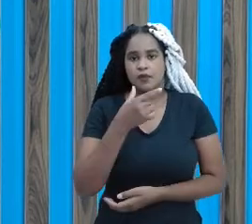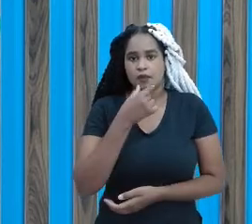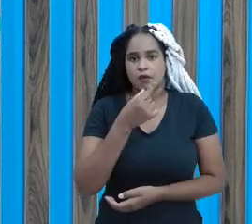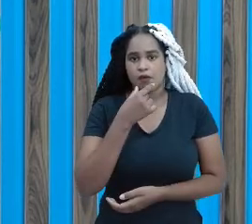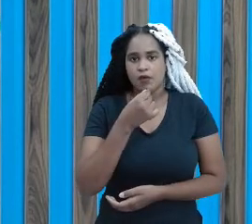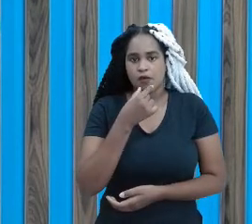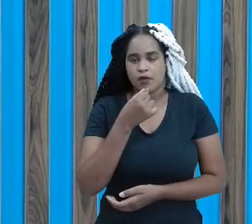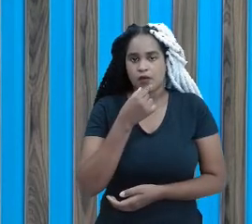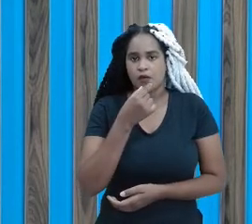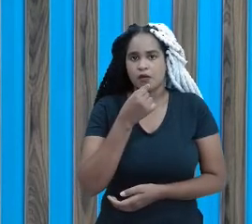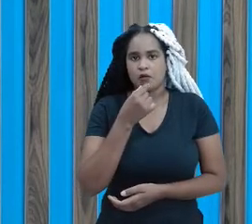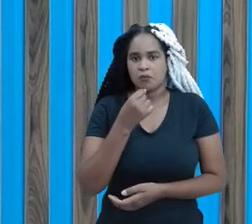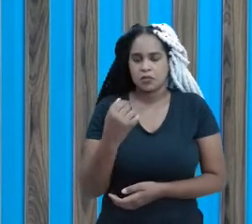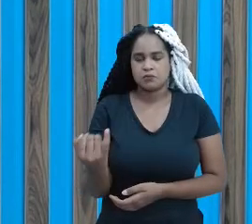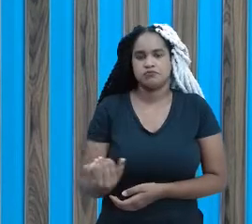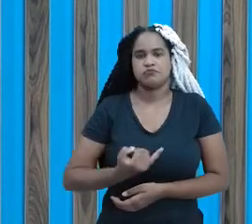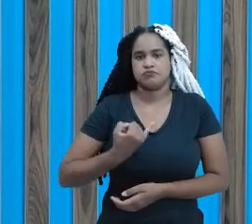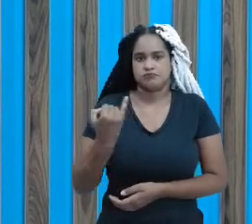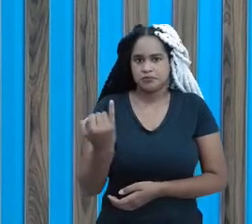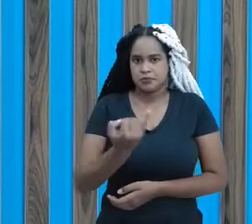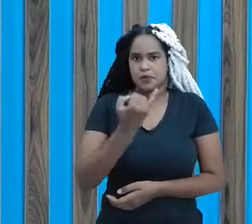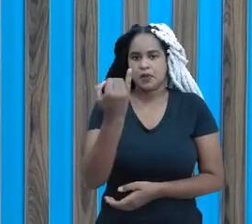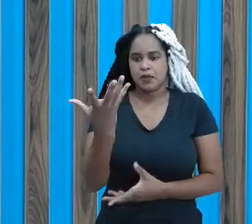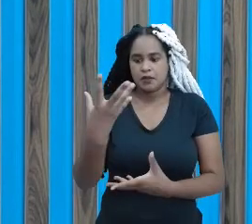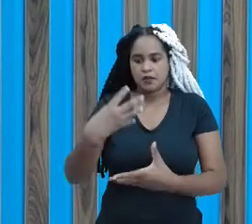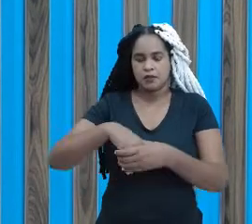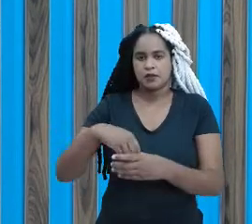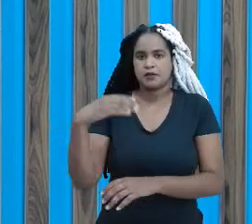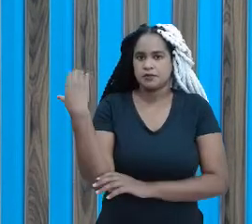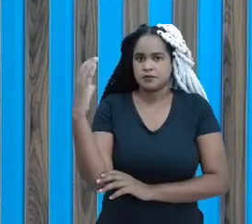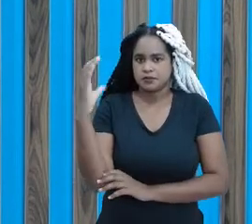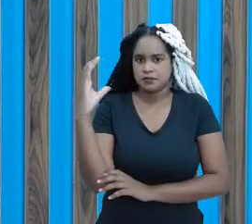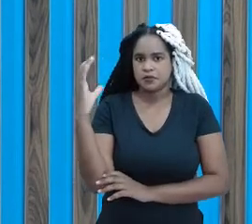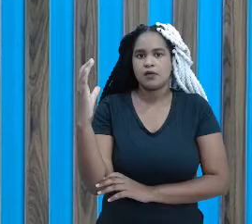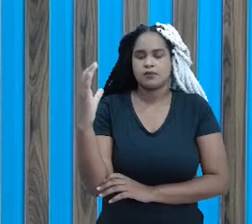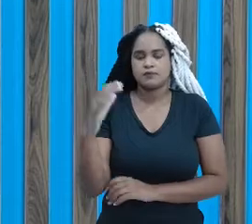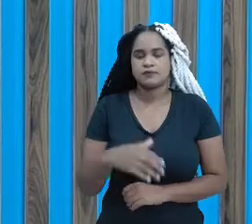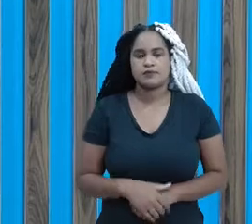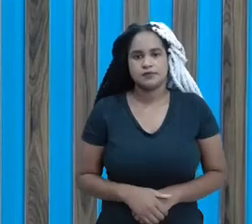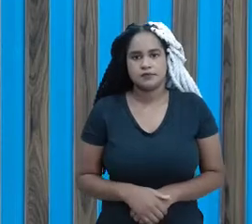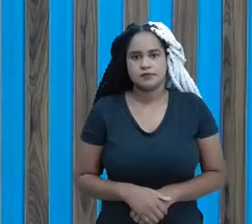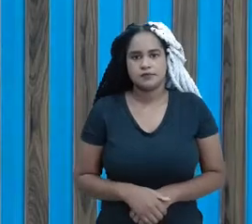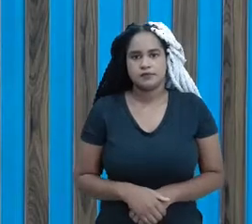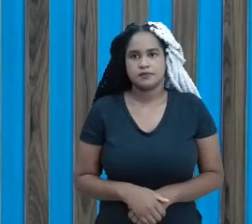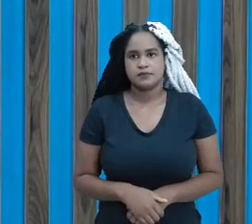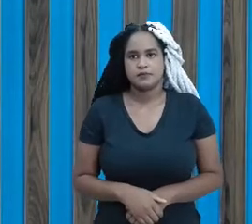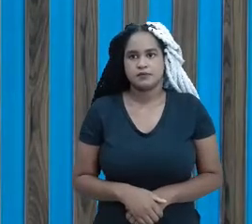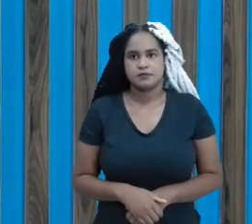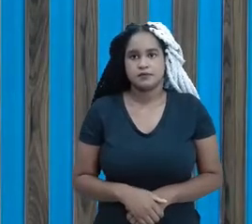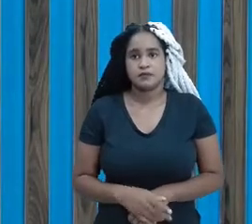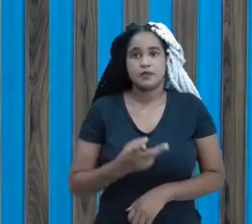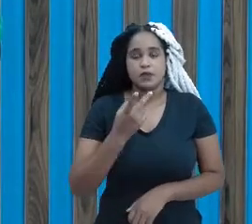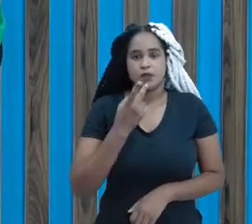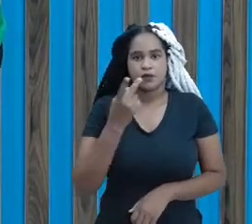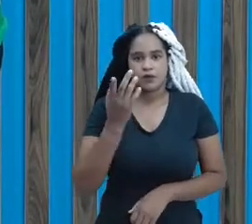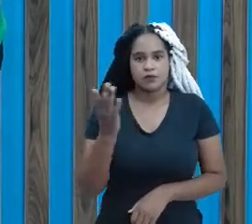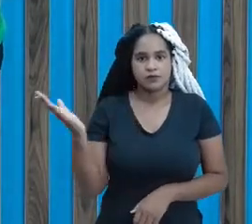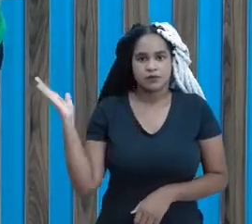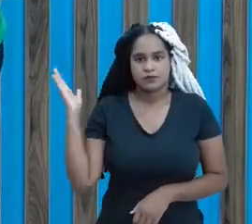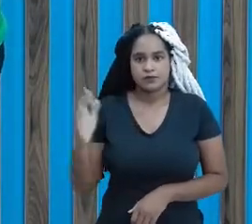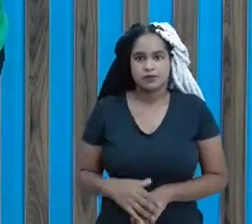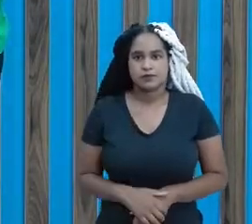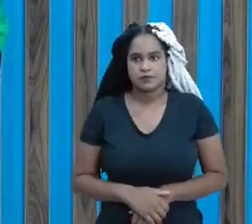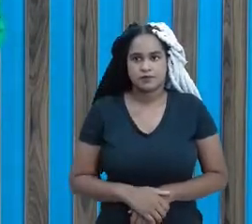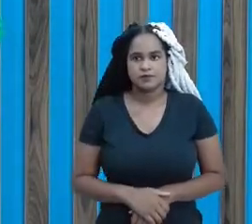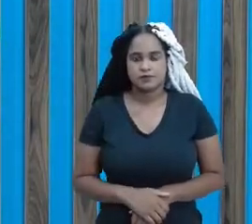gente, foi super importante na ciência, tá? E ele, né, falou essa frase aí, ó: o